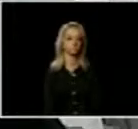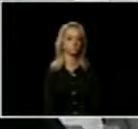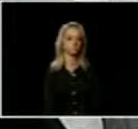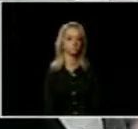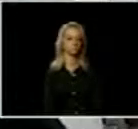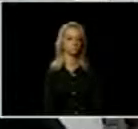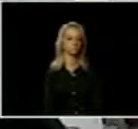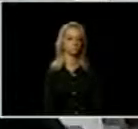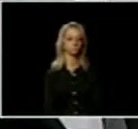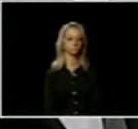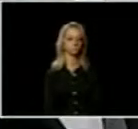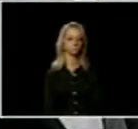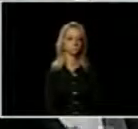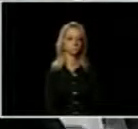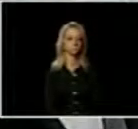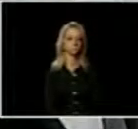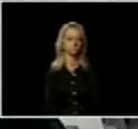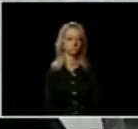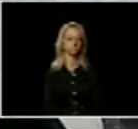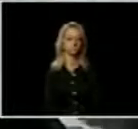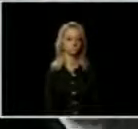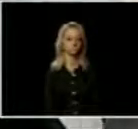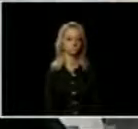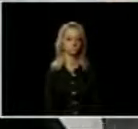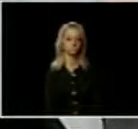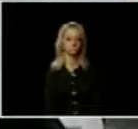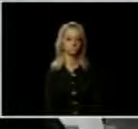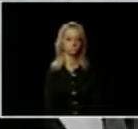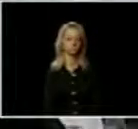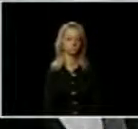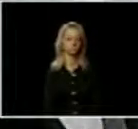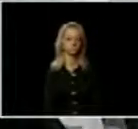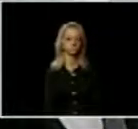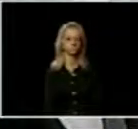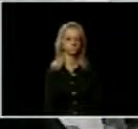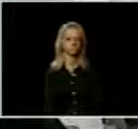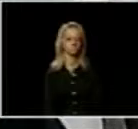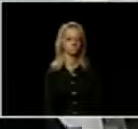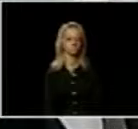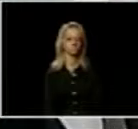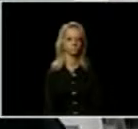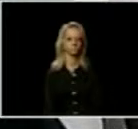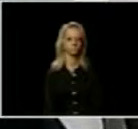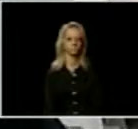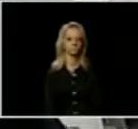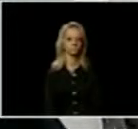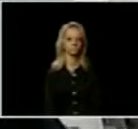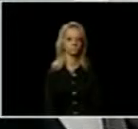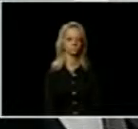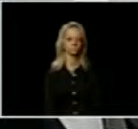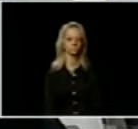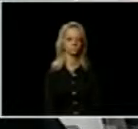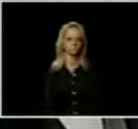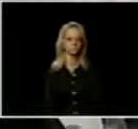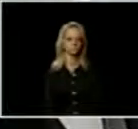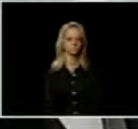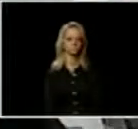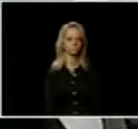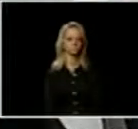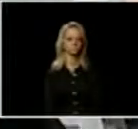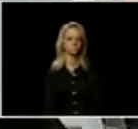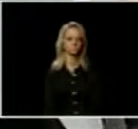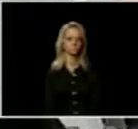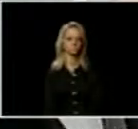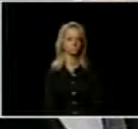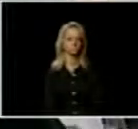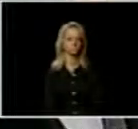Então espero que realmente esse fato seja o início. O início. Eu não vejo